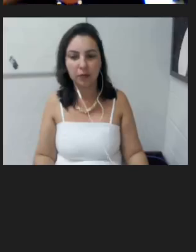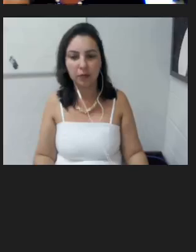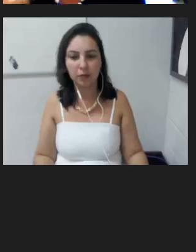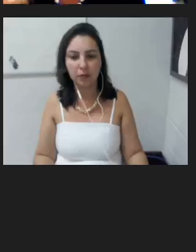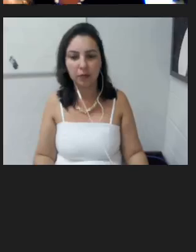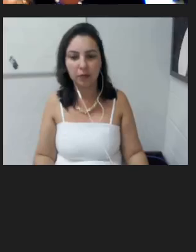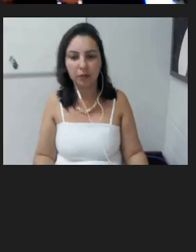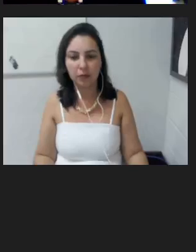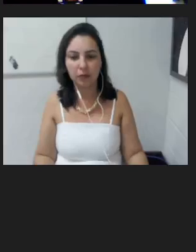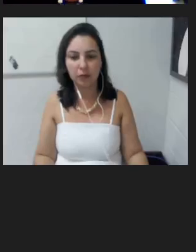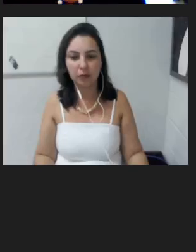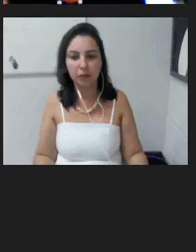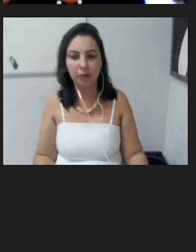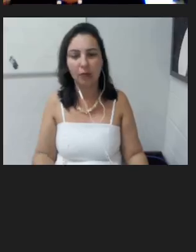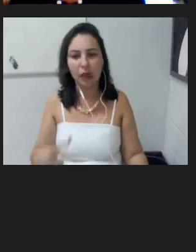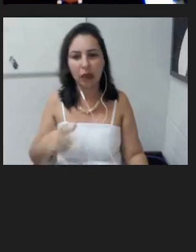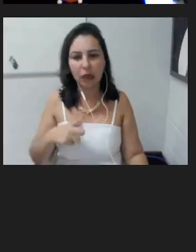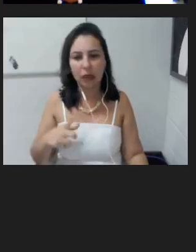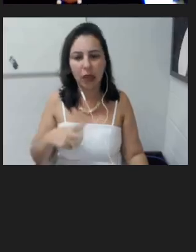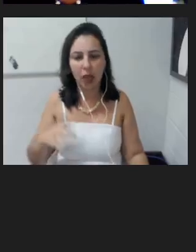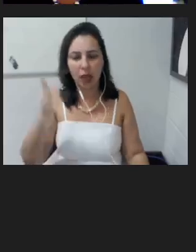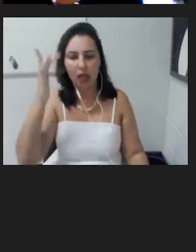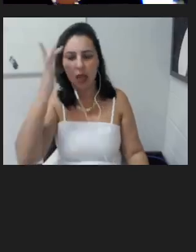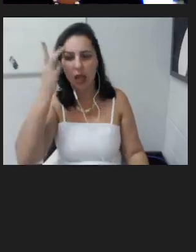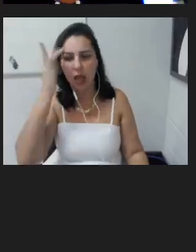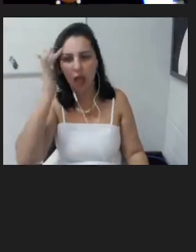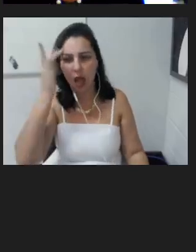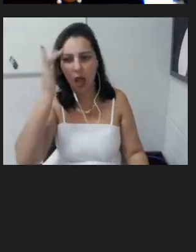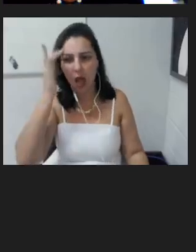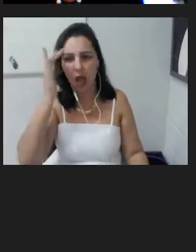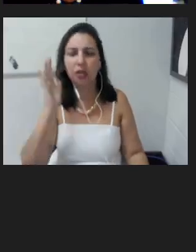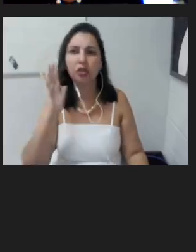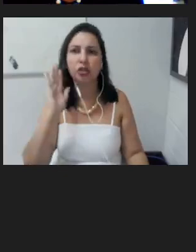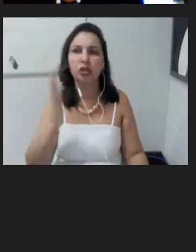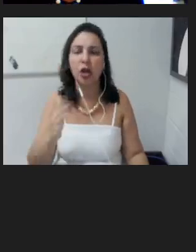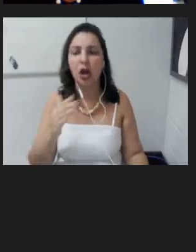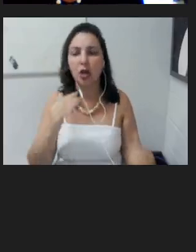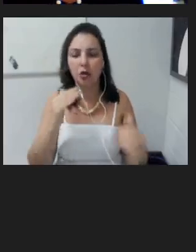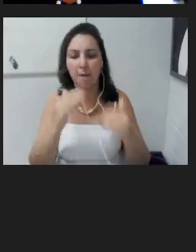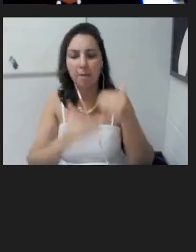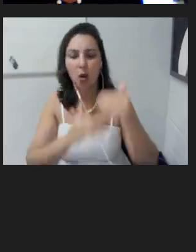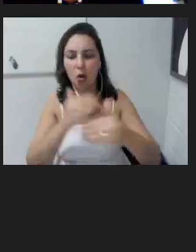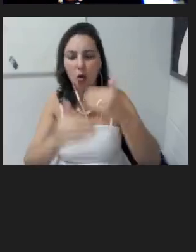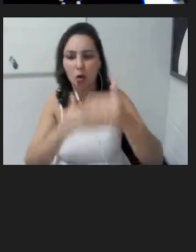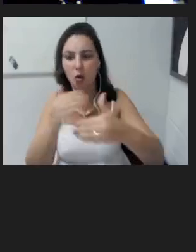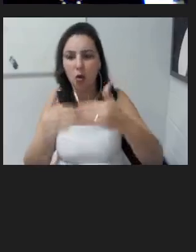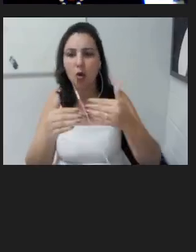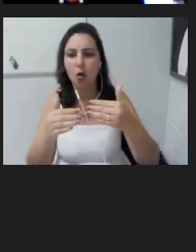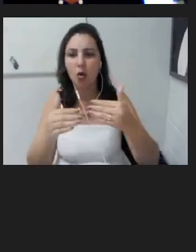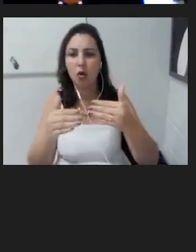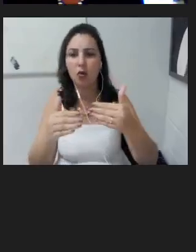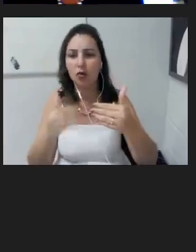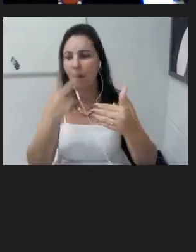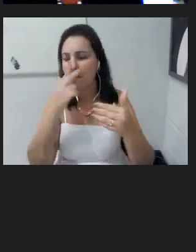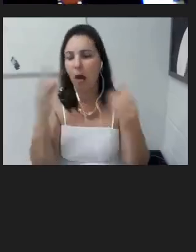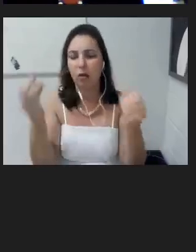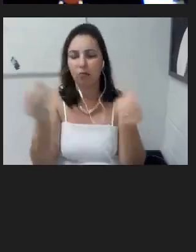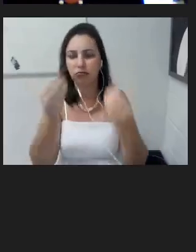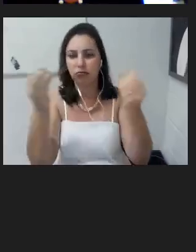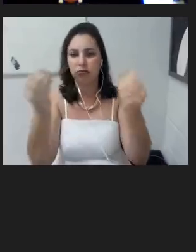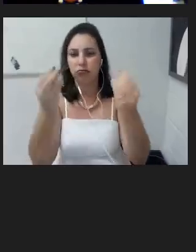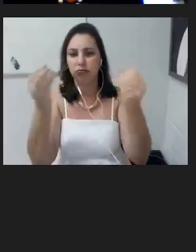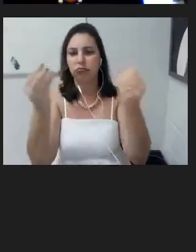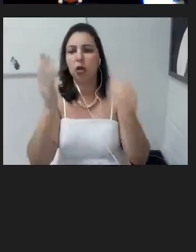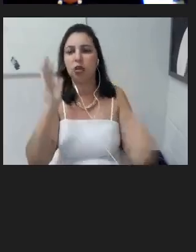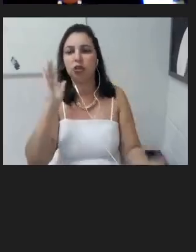se acham já estabelecido, já num processo de desenvolvimento altamente sofisticado, que já